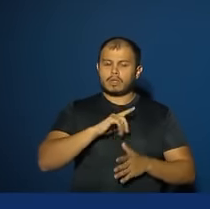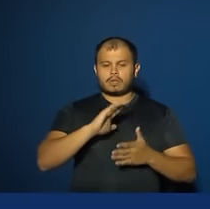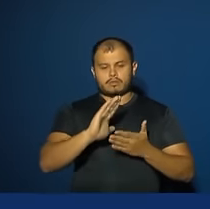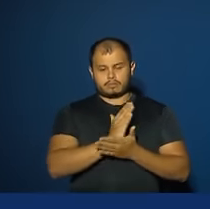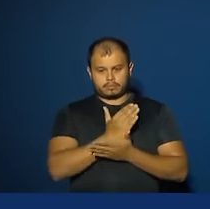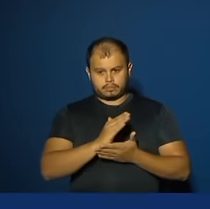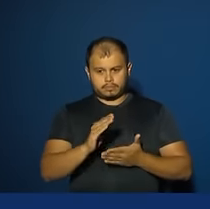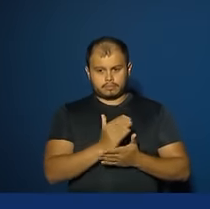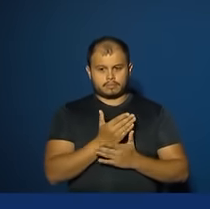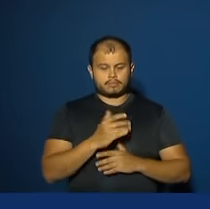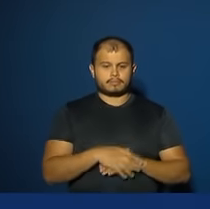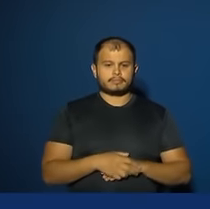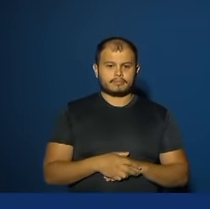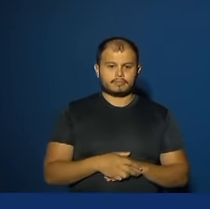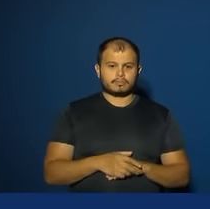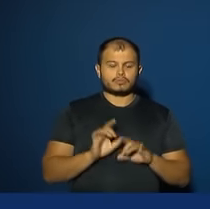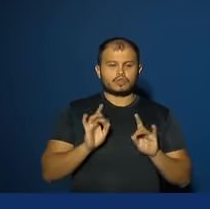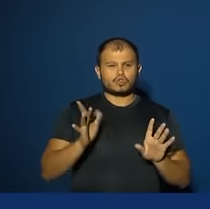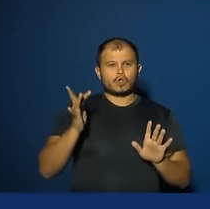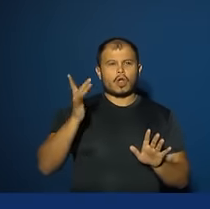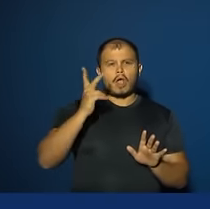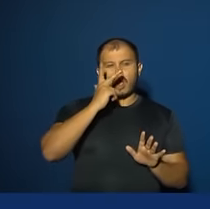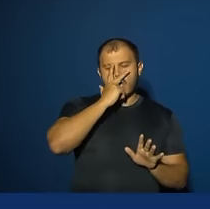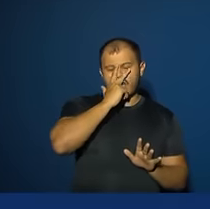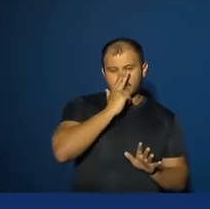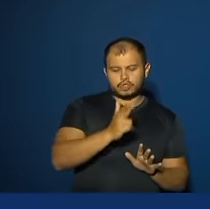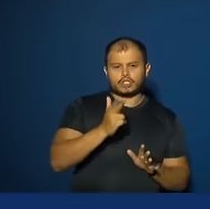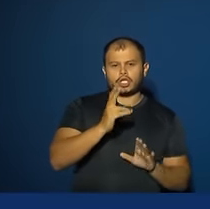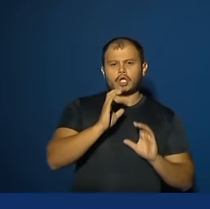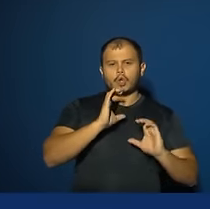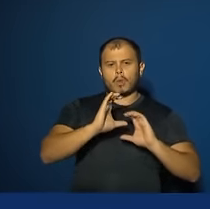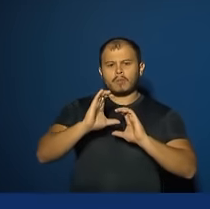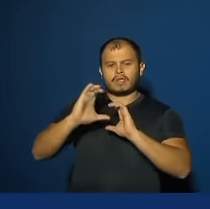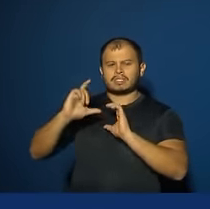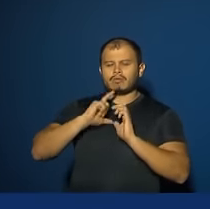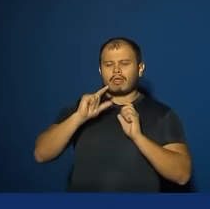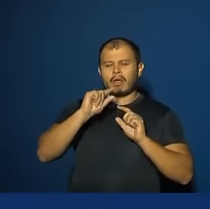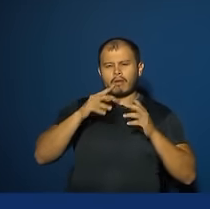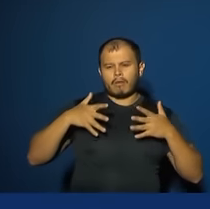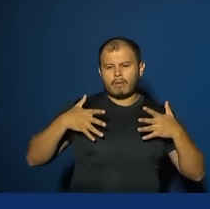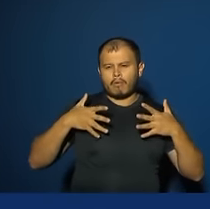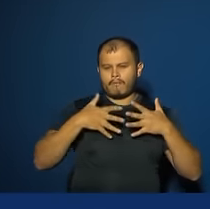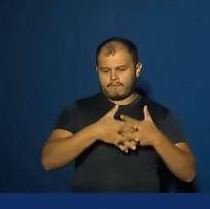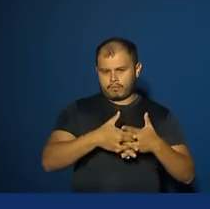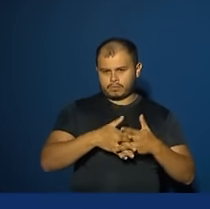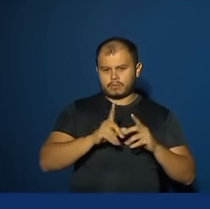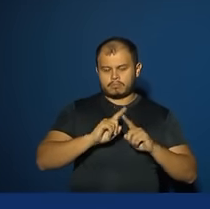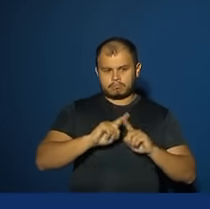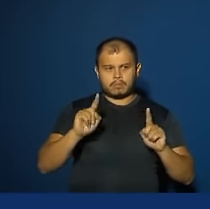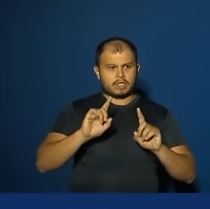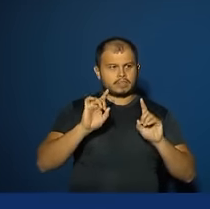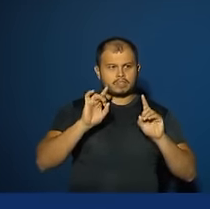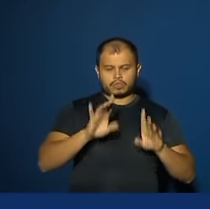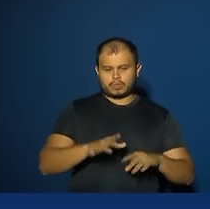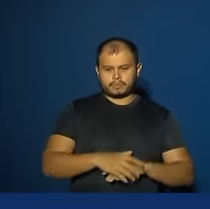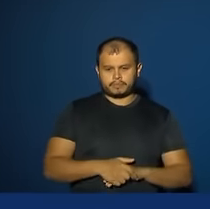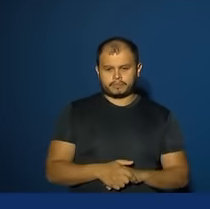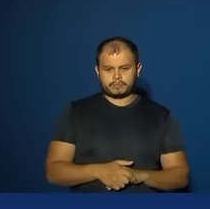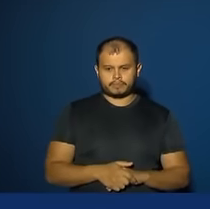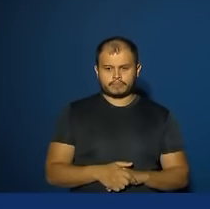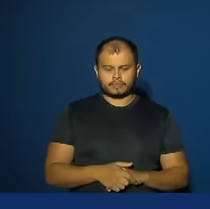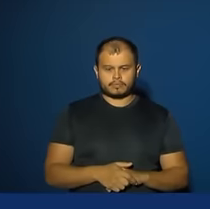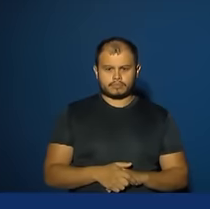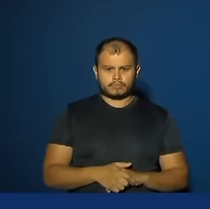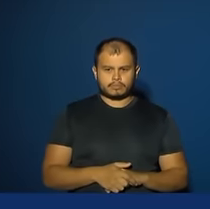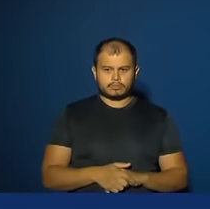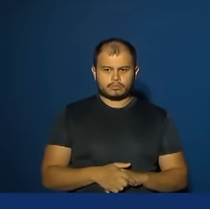eu só acho que a comunicação está um pouco confusa, mas, fora isso, a cautela eu acho que faz sentido. Posso